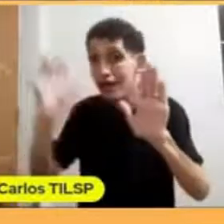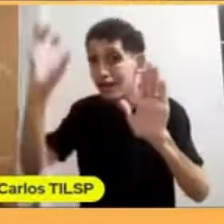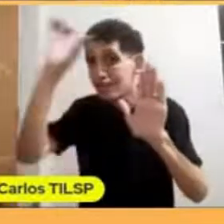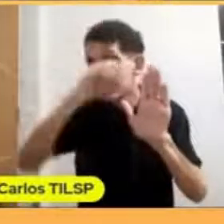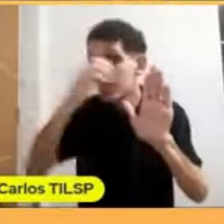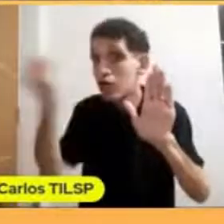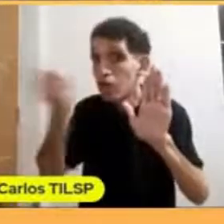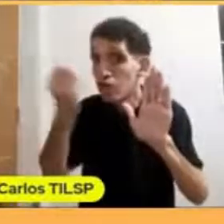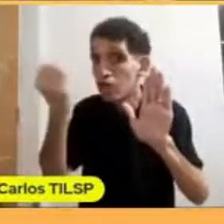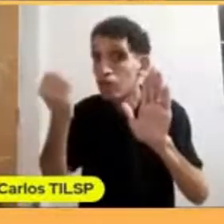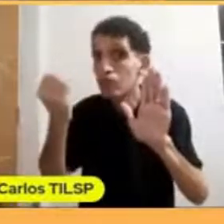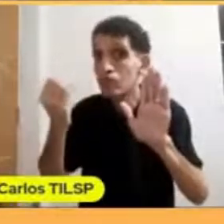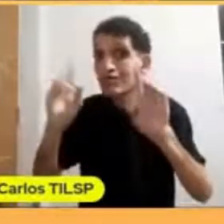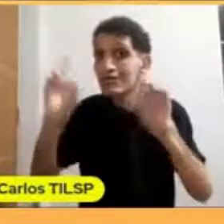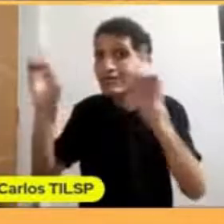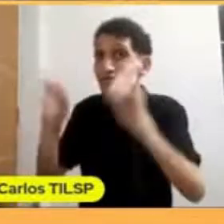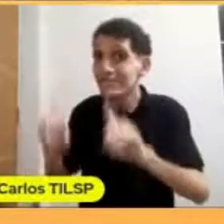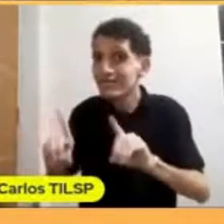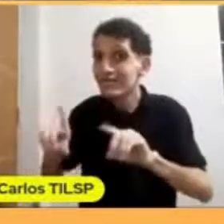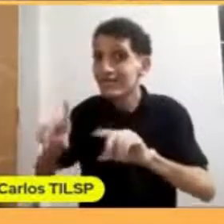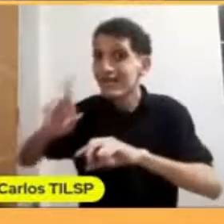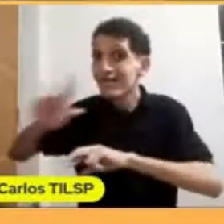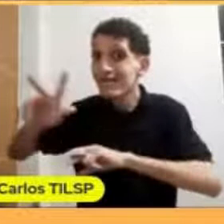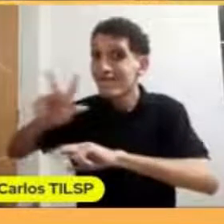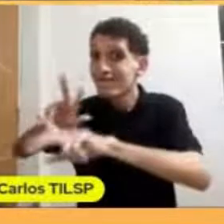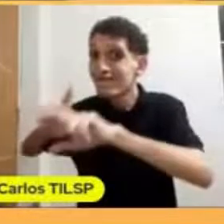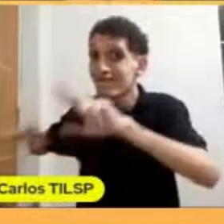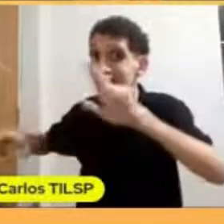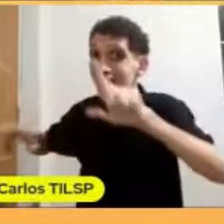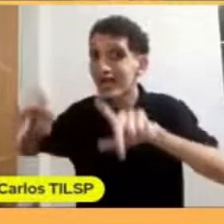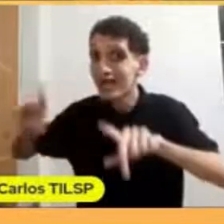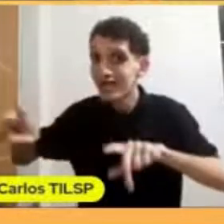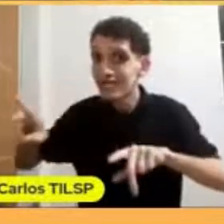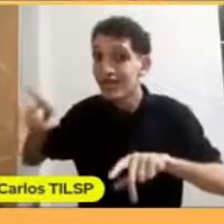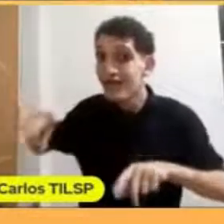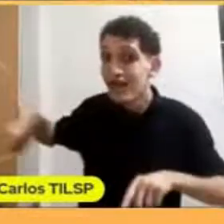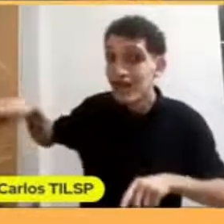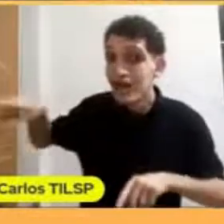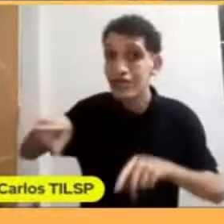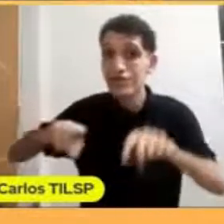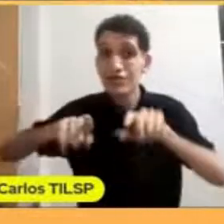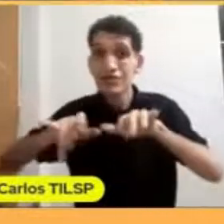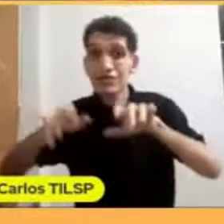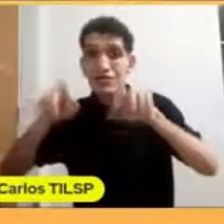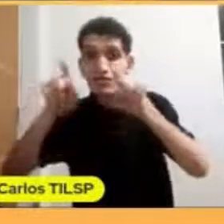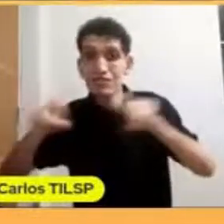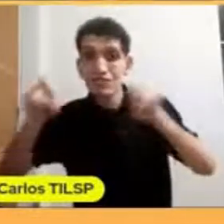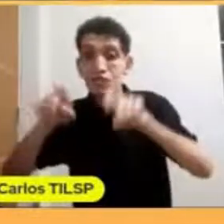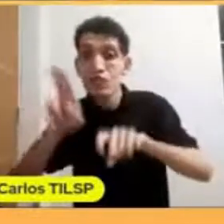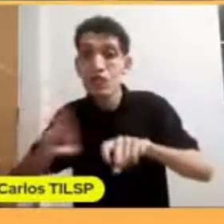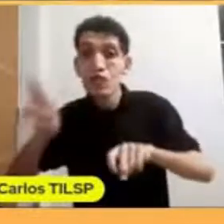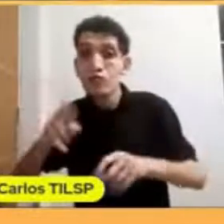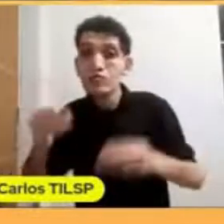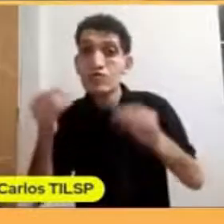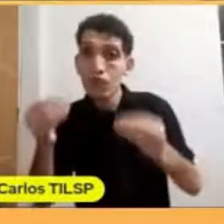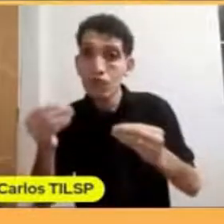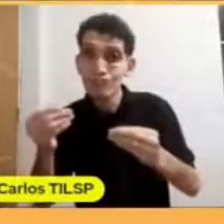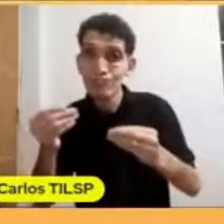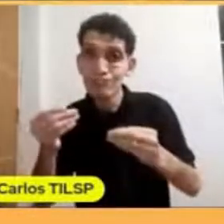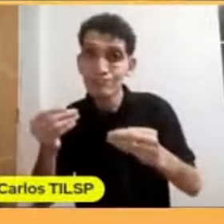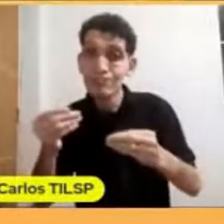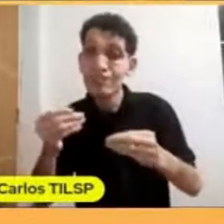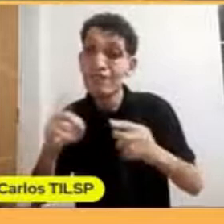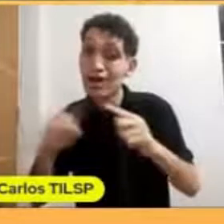cada pessoa que tem determinada limitação, elas utilizam o computador. Mas antes disso, a gente vai entender